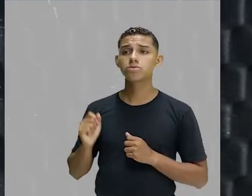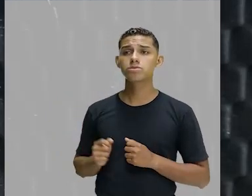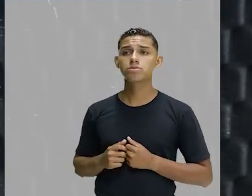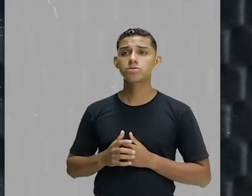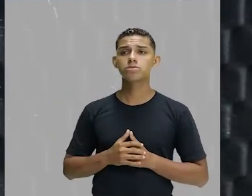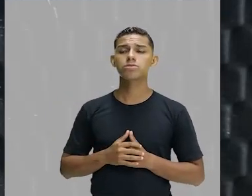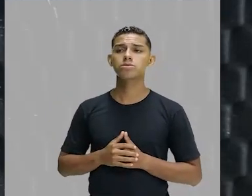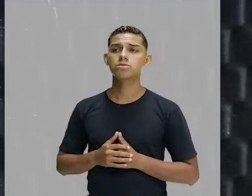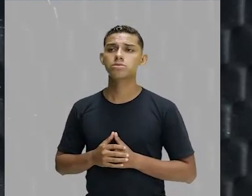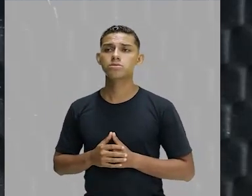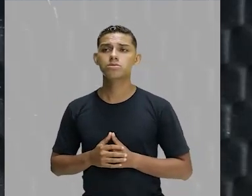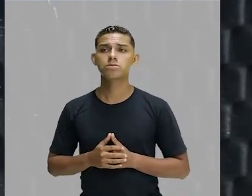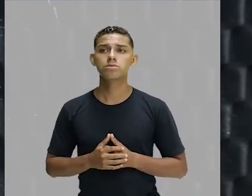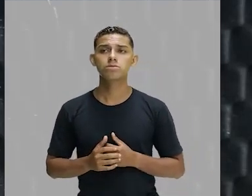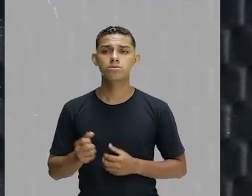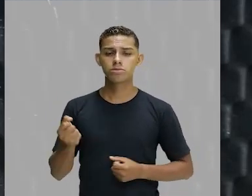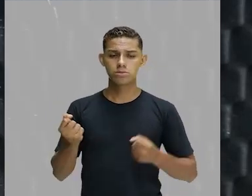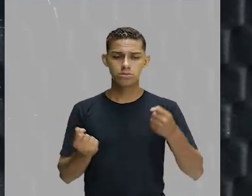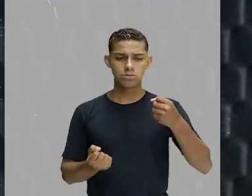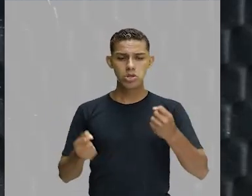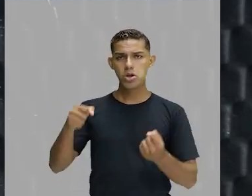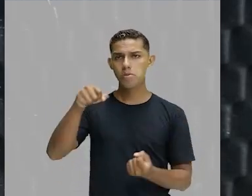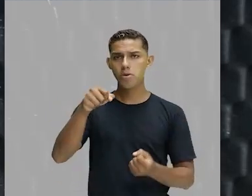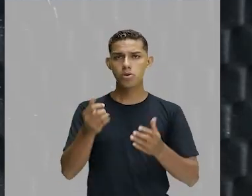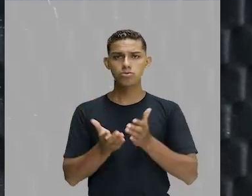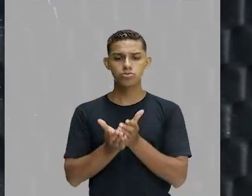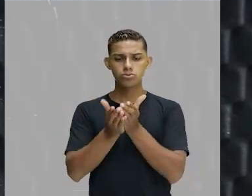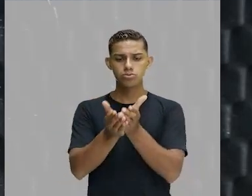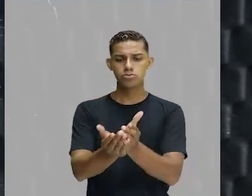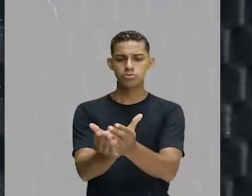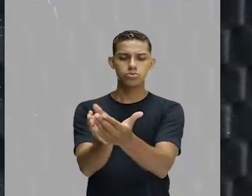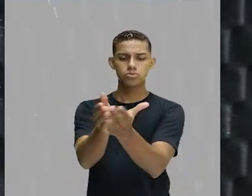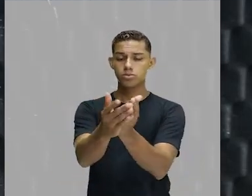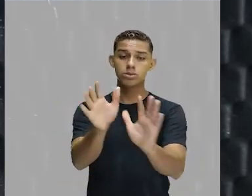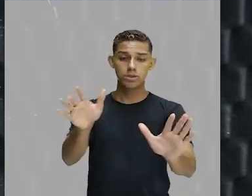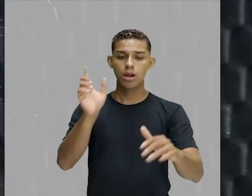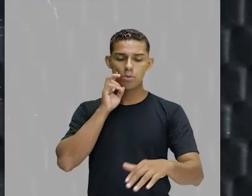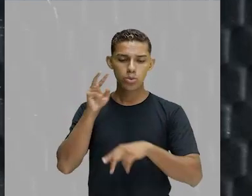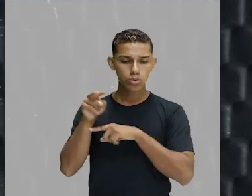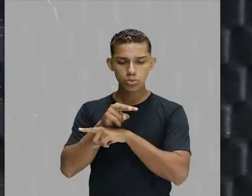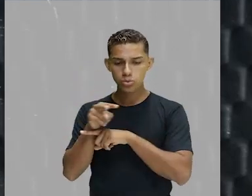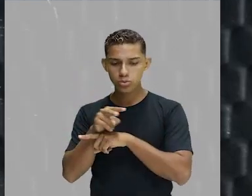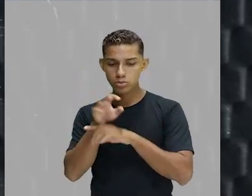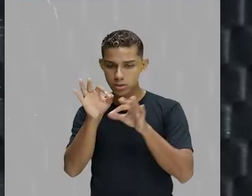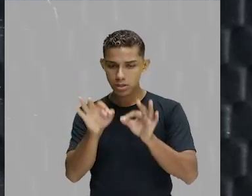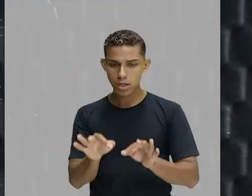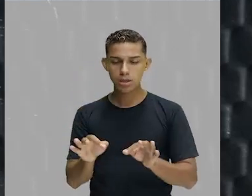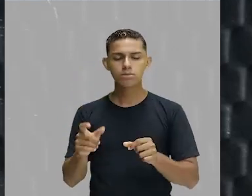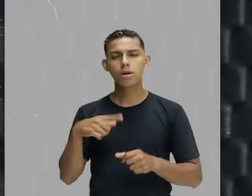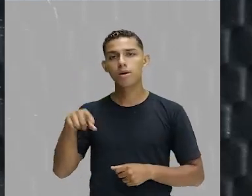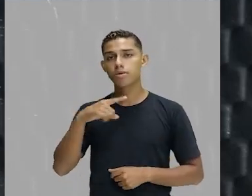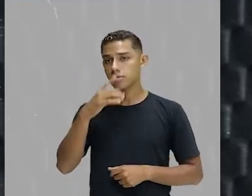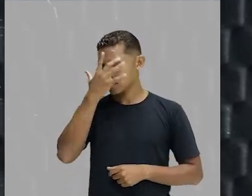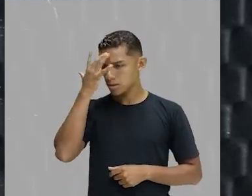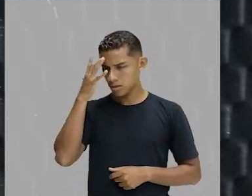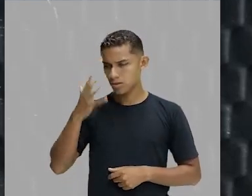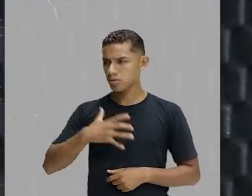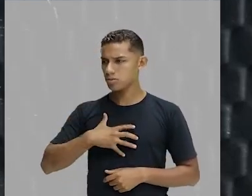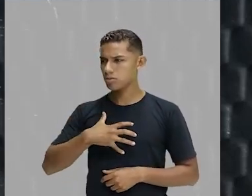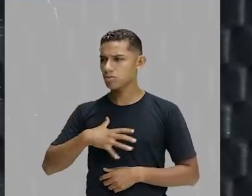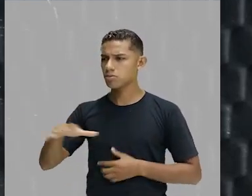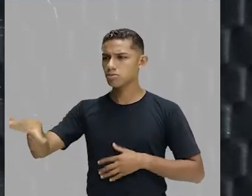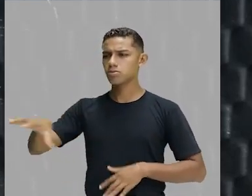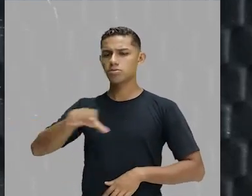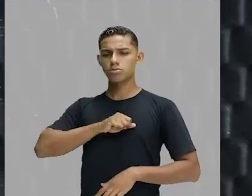você pilotar, né? Óbvio, com toda a supervisão, com toda a segurança, mas você faz parte